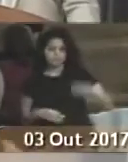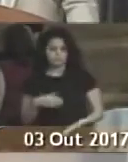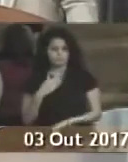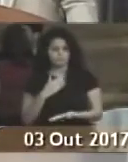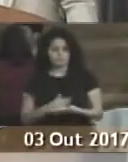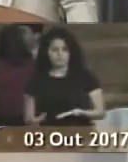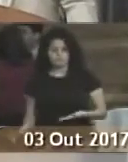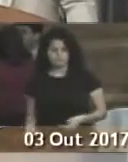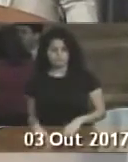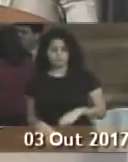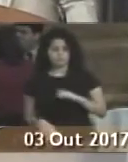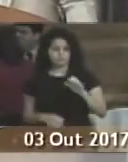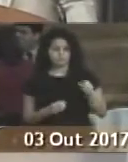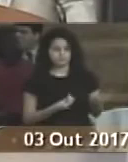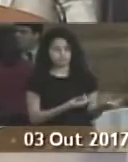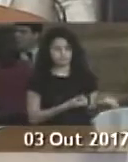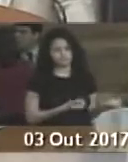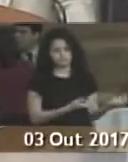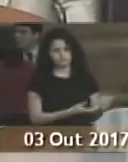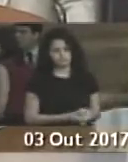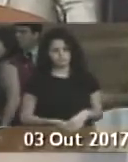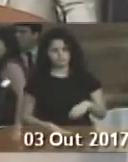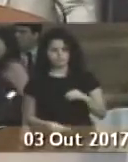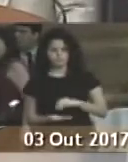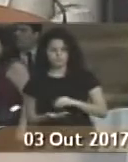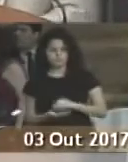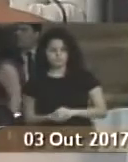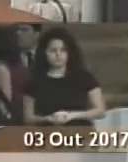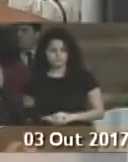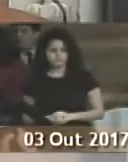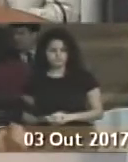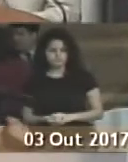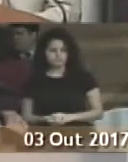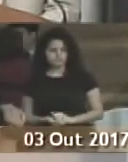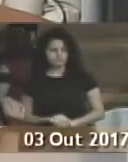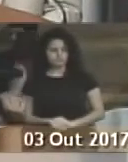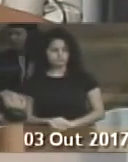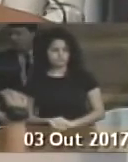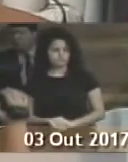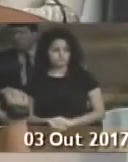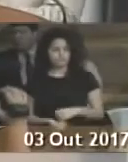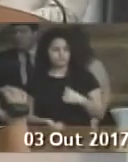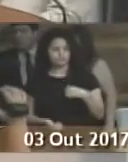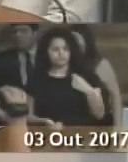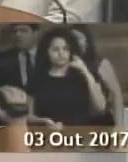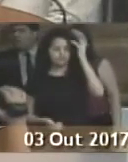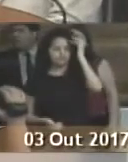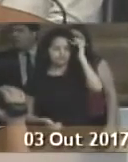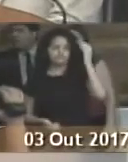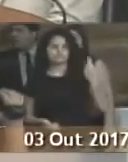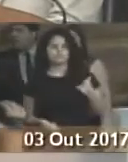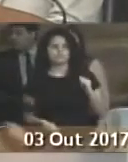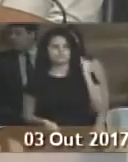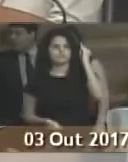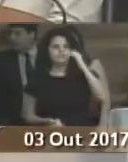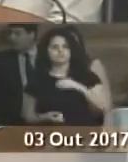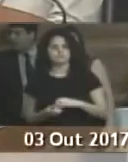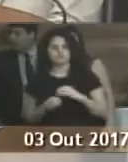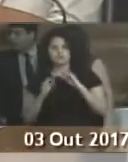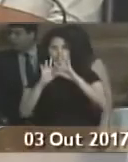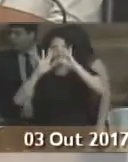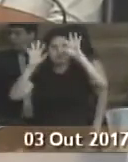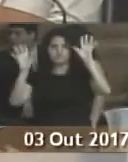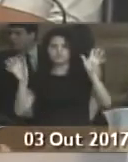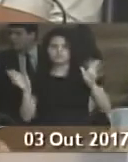da criminalidade, para a falta de oportunidade, eu acho a importância, né, de nós darmos luz àquilo que